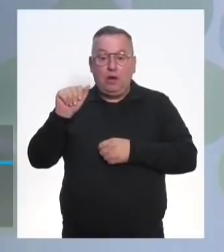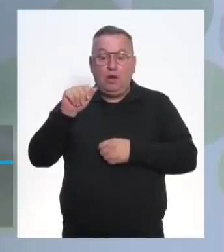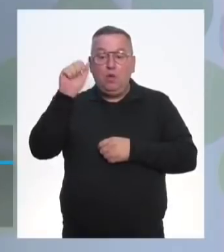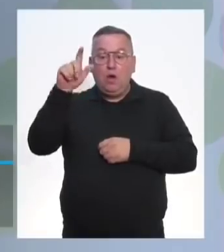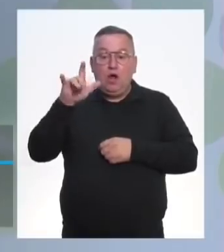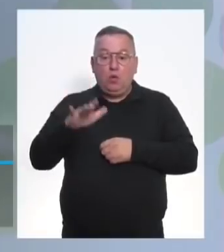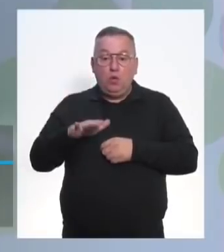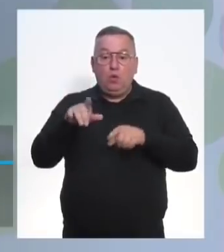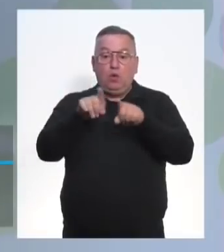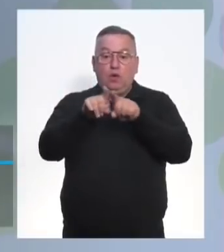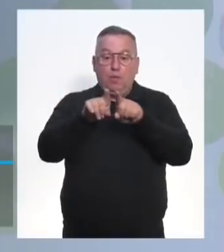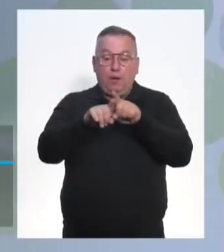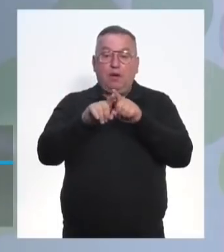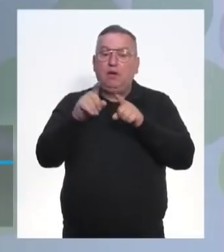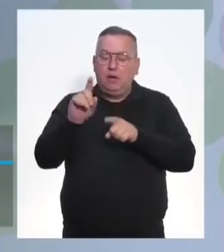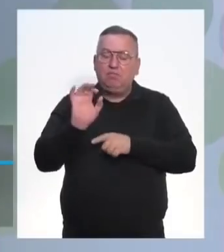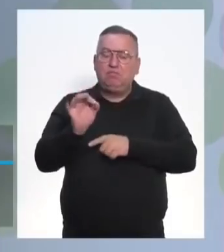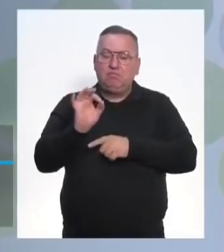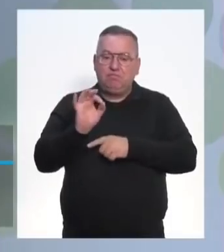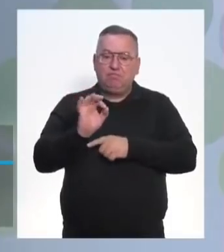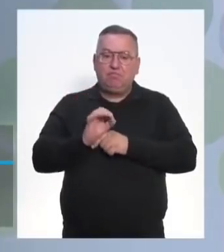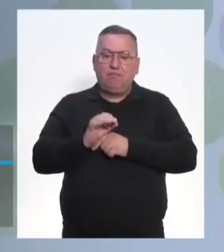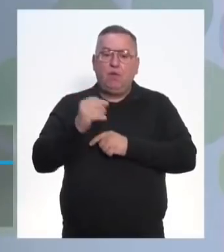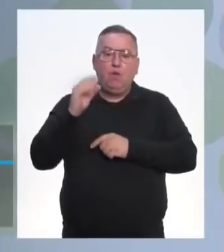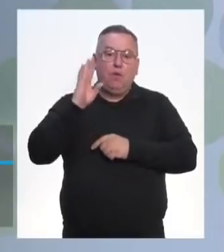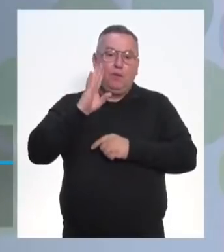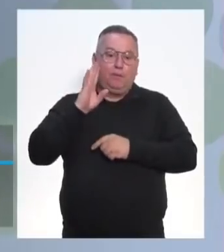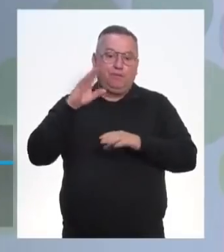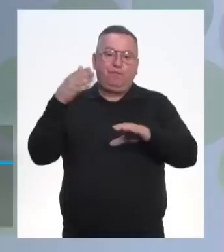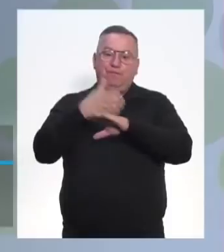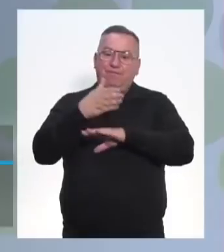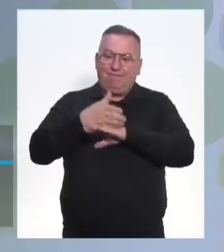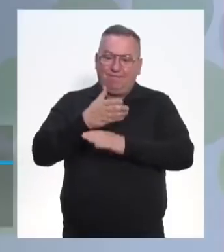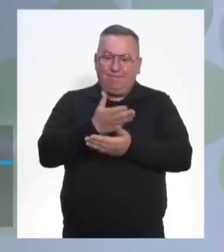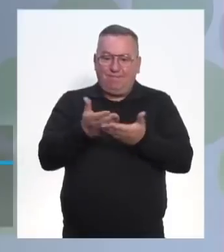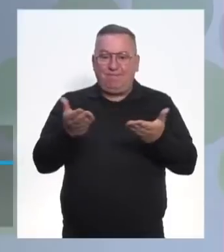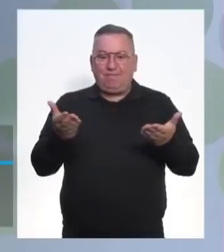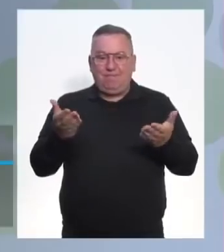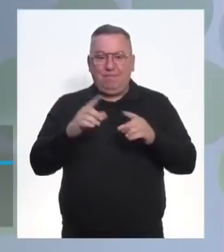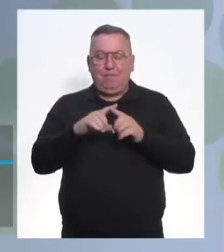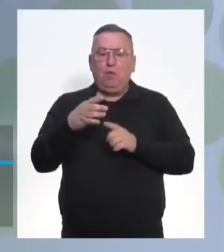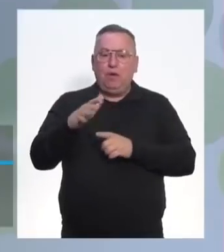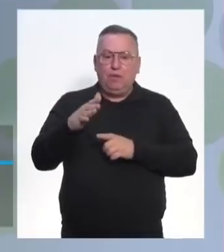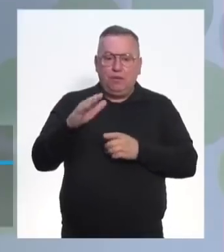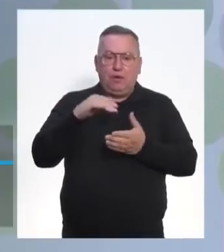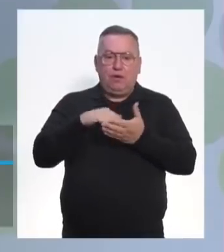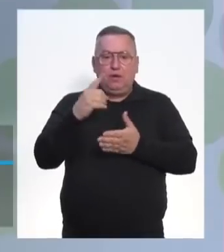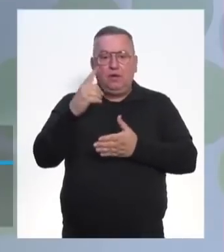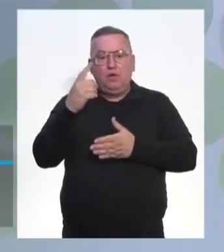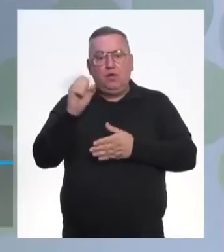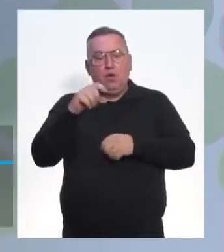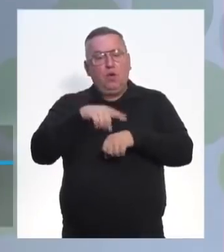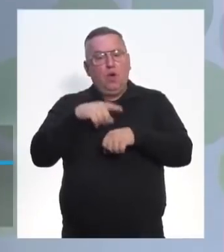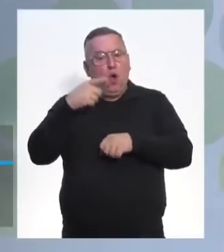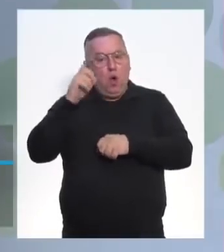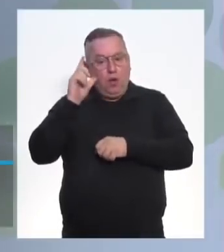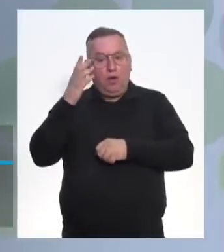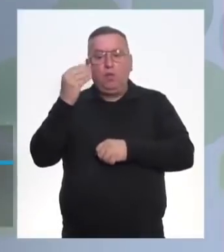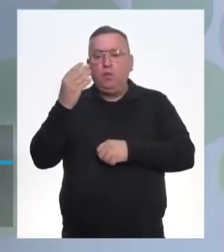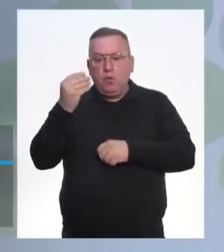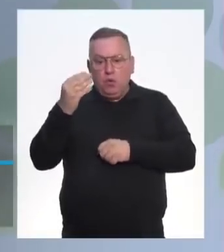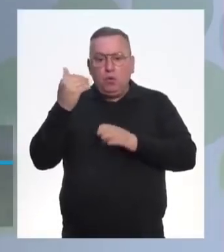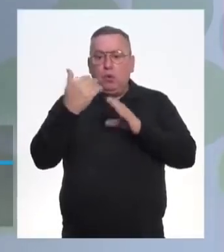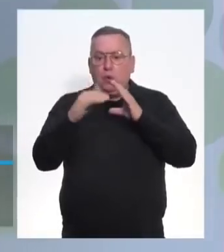muitas participando, e é isso aí, né, Ale? Muito legal a participação de vocês. Foi mais ou menos até umas 18 horas ontem, acredito que